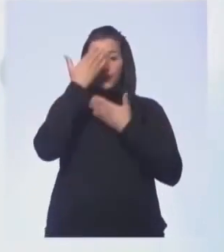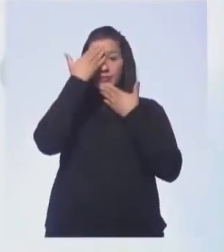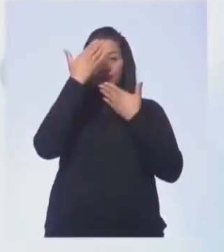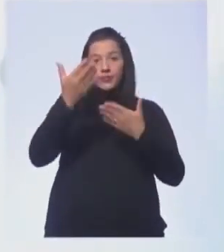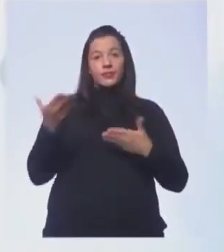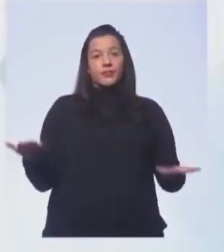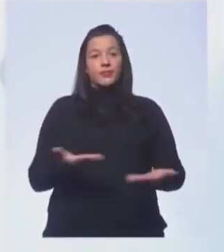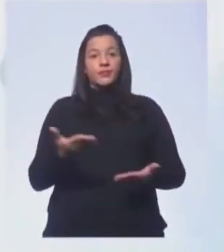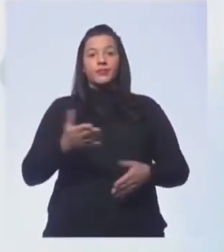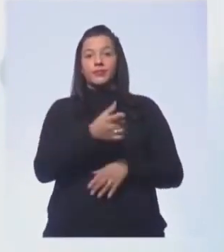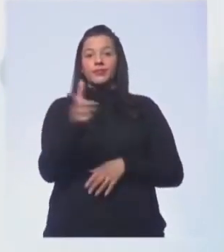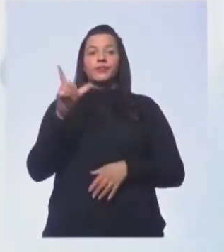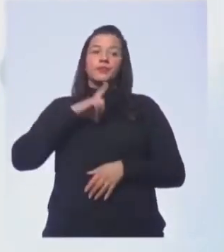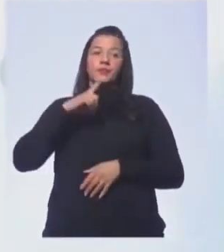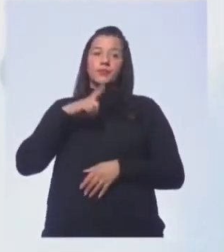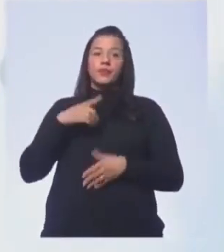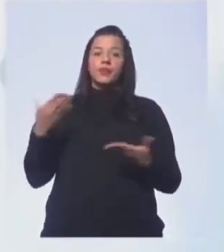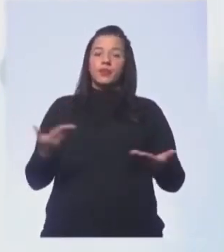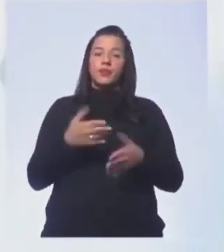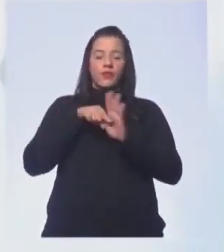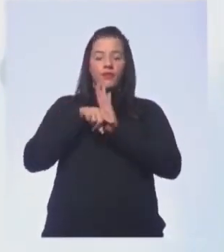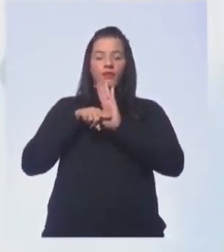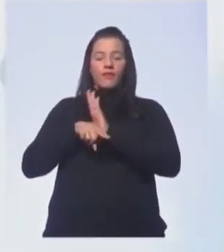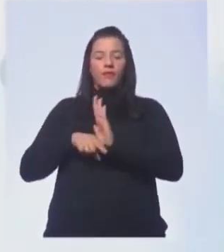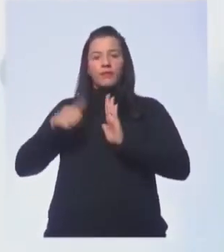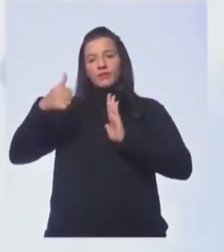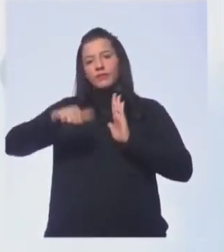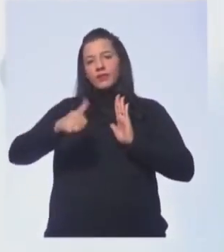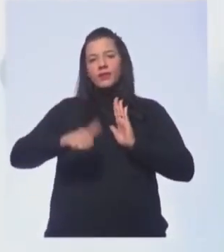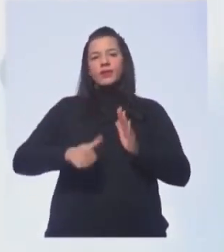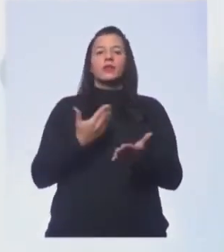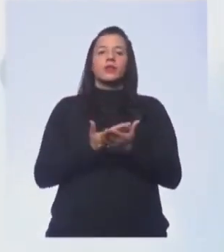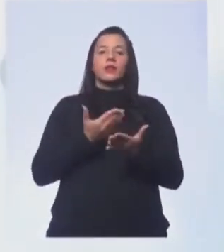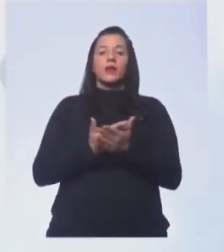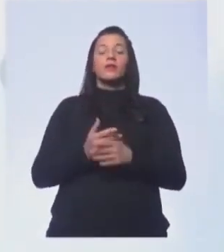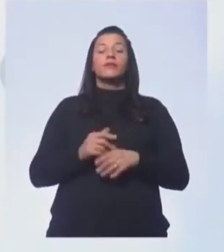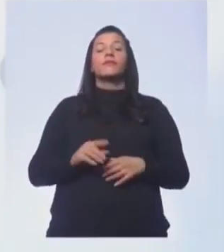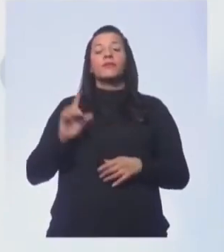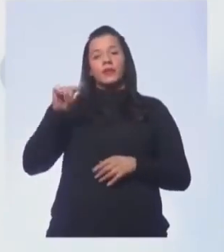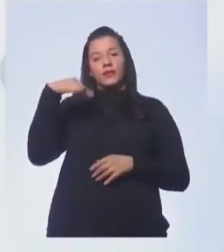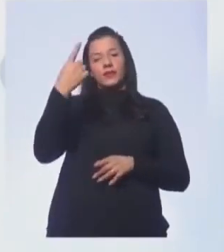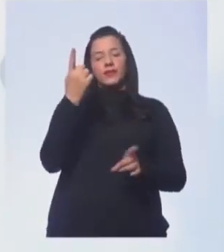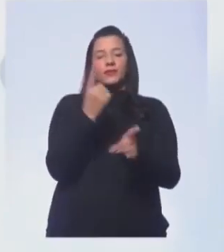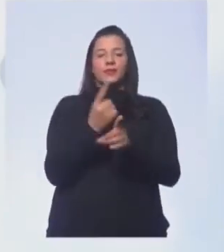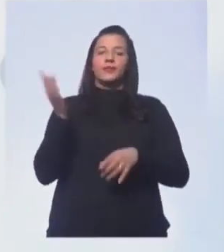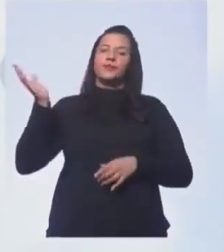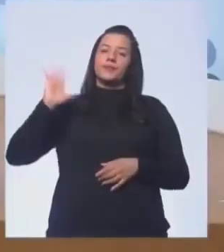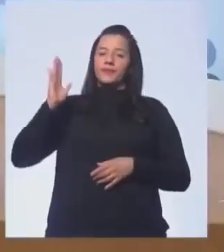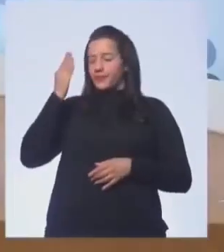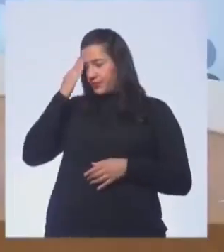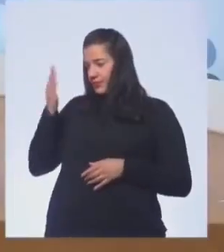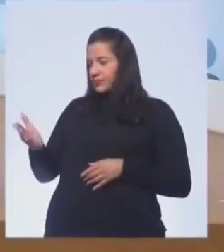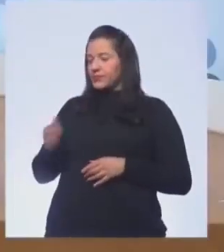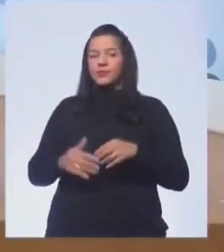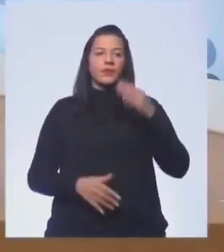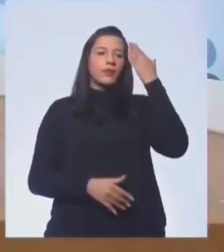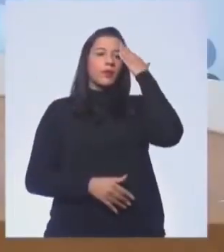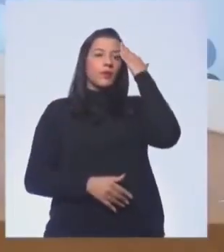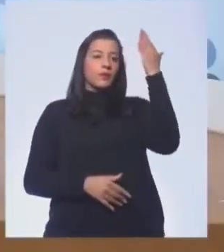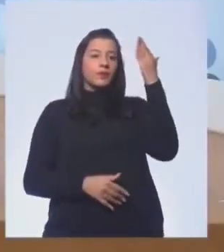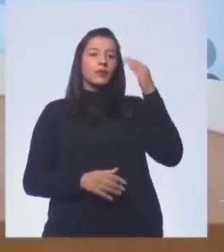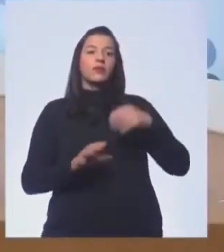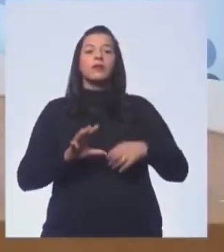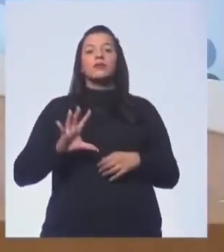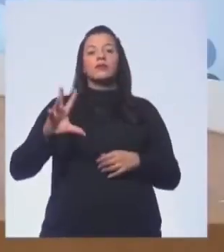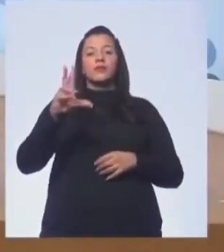assistiu. Avalie a nossa aula, tá? Depois que terminar de assistir a aula. E até a próxima. Obrigado, professora. Obrigada, Mauro. Eu